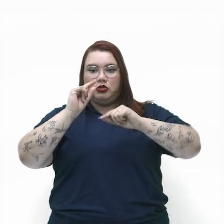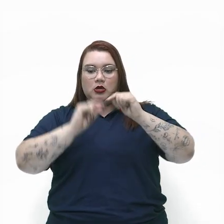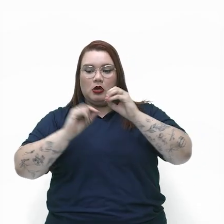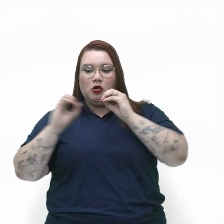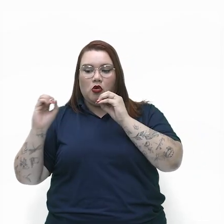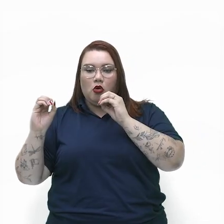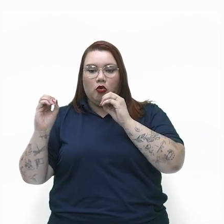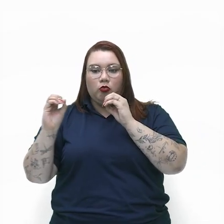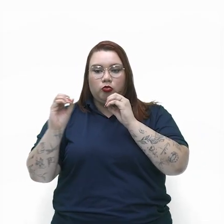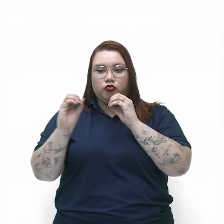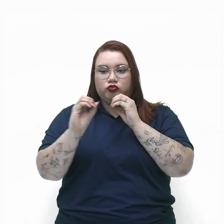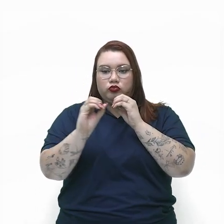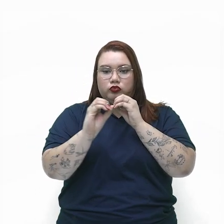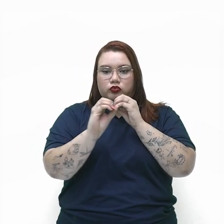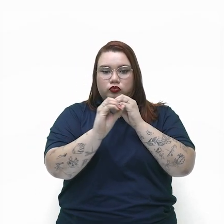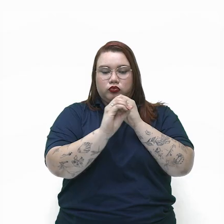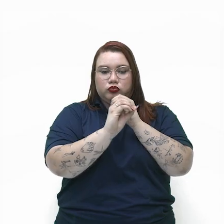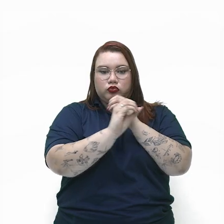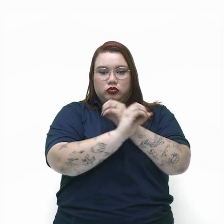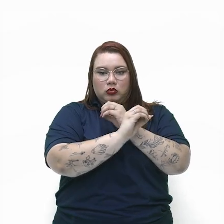uma estrela, ela